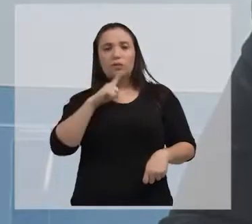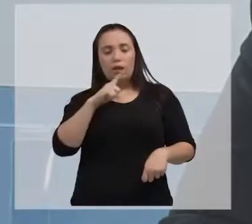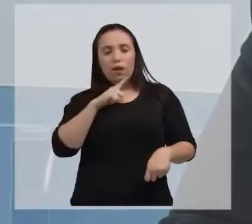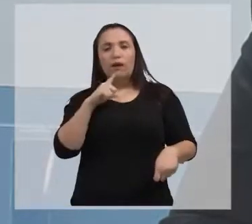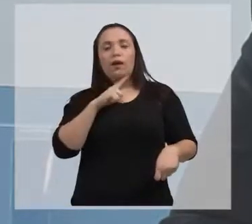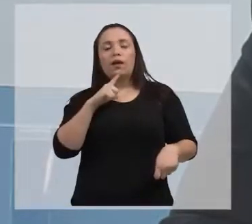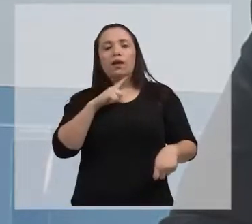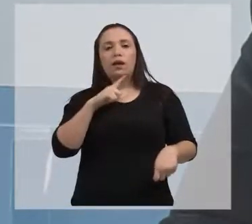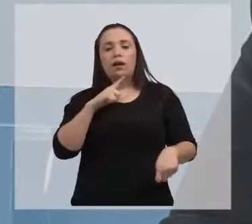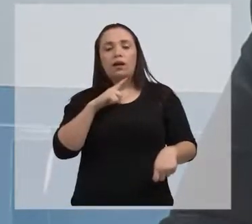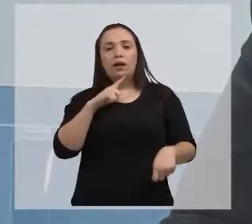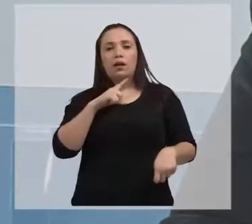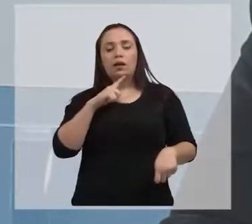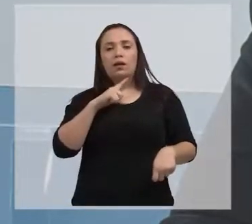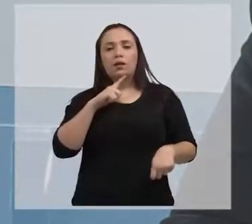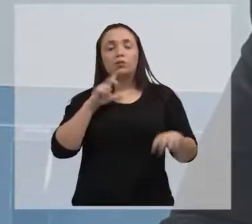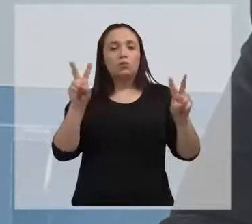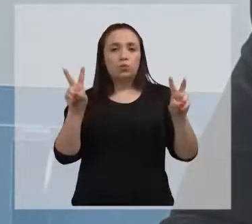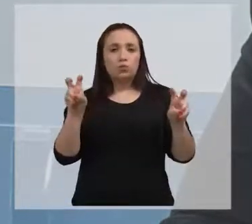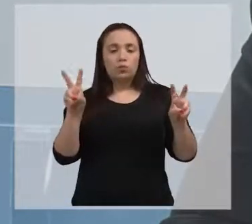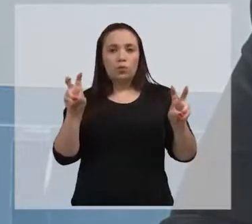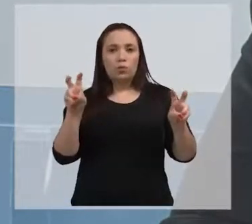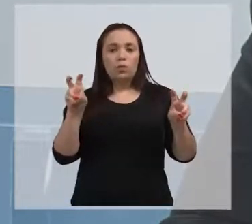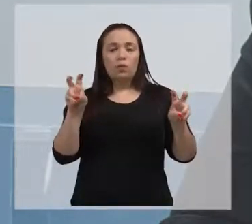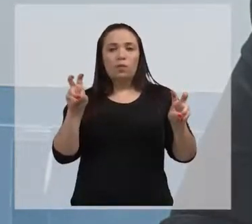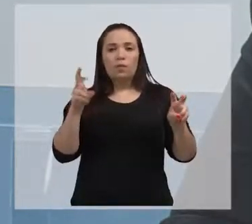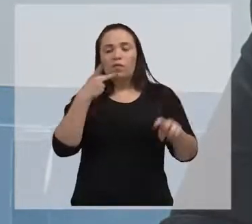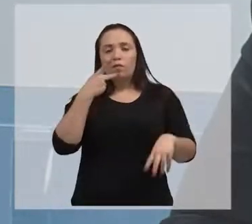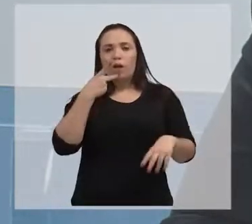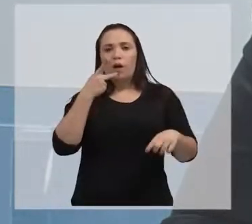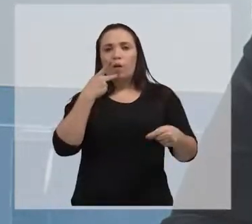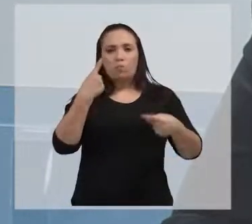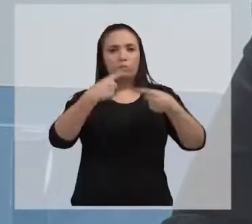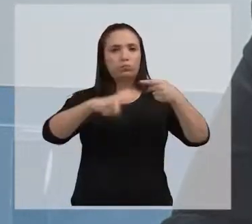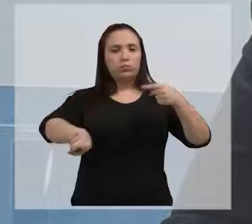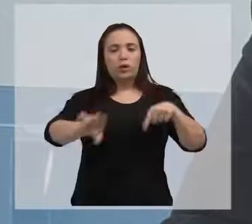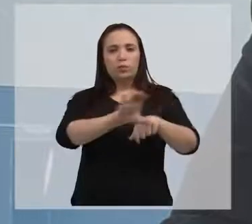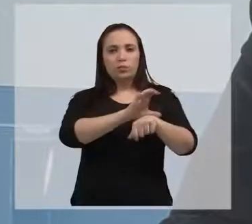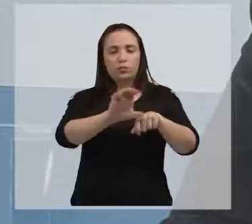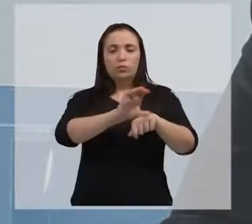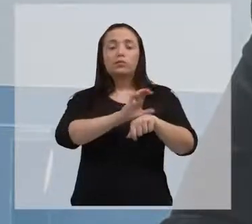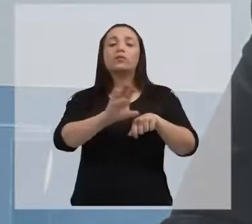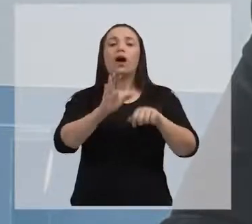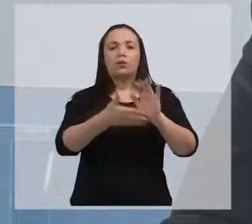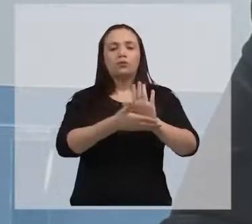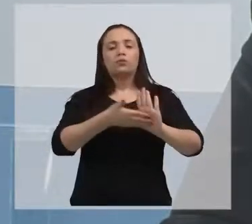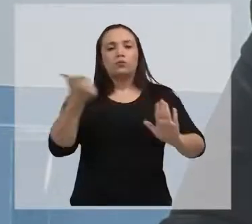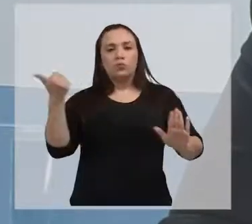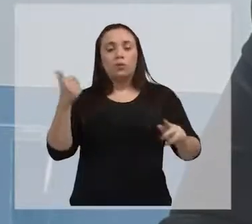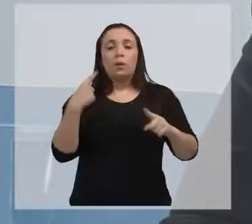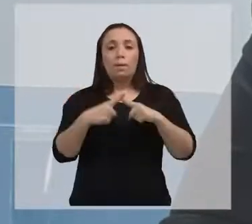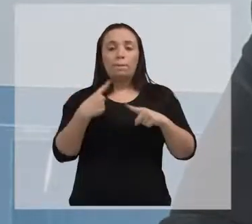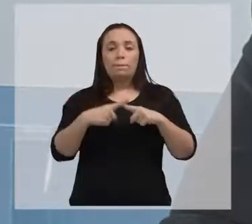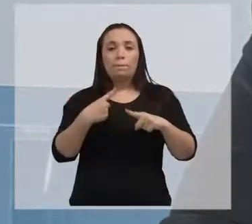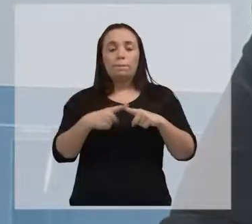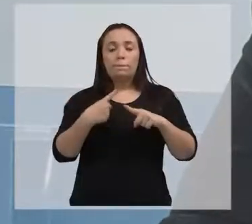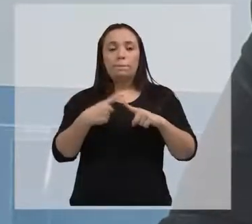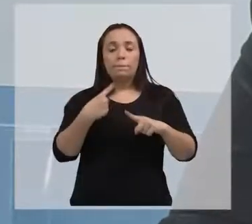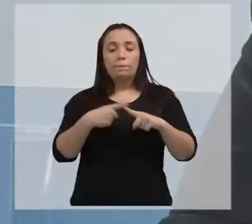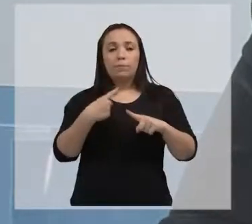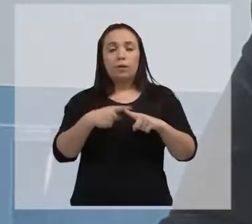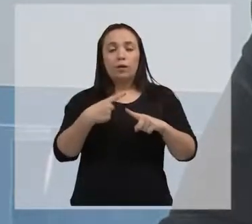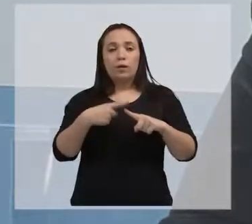ação de declaratória de constitucionalidade que foi retirada, justamente porque o PEN